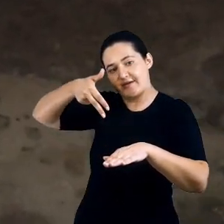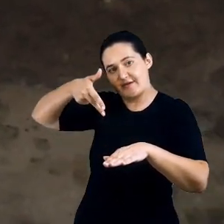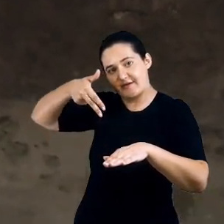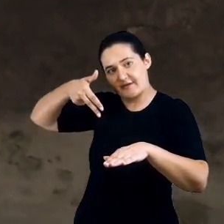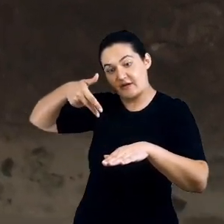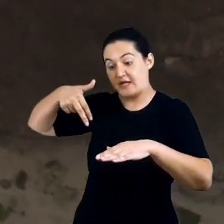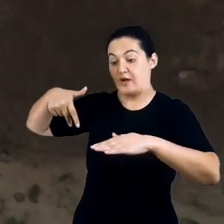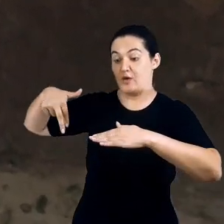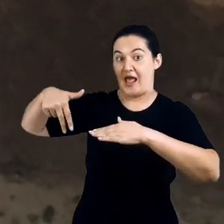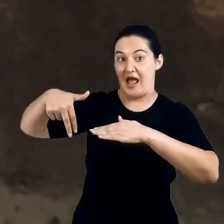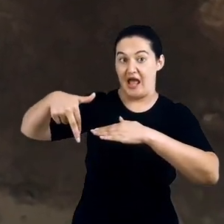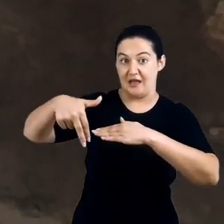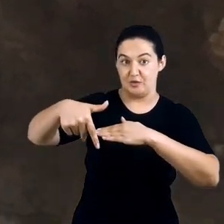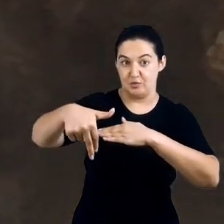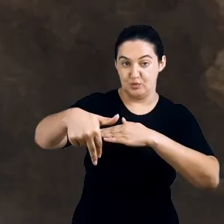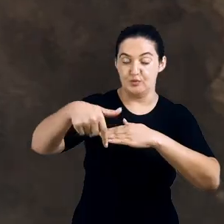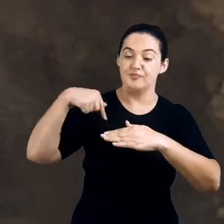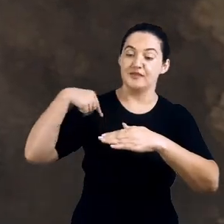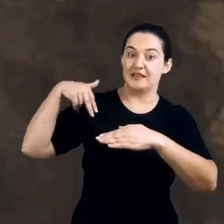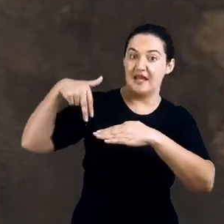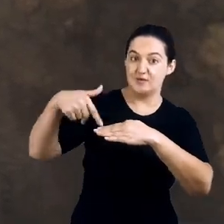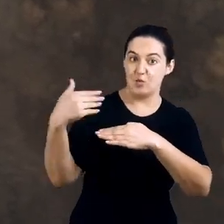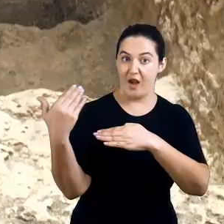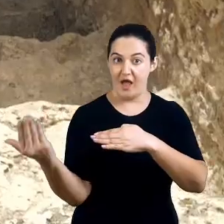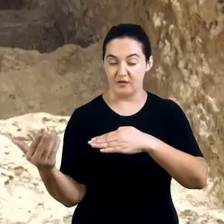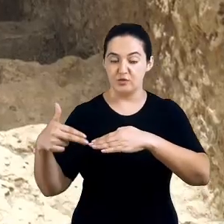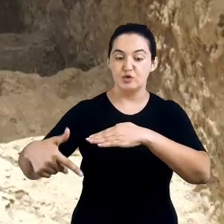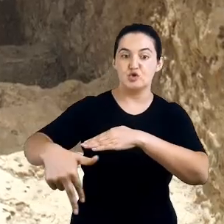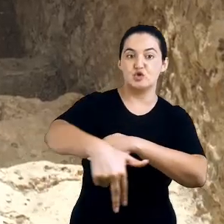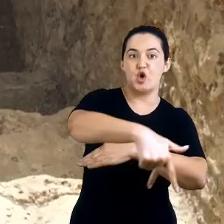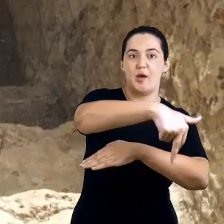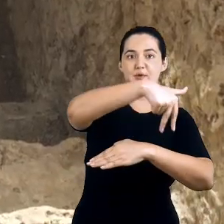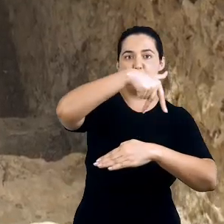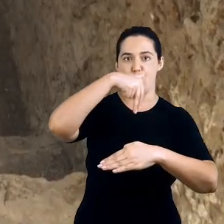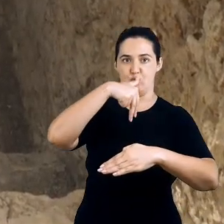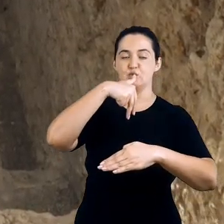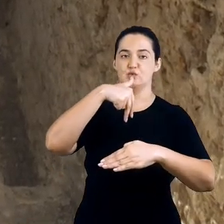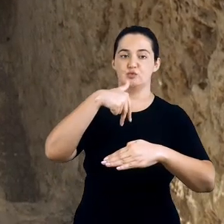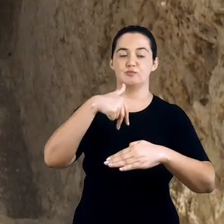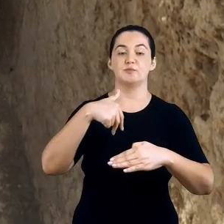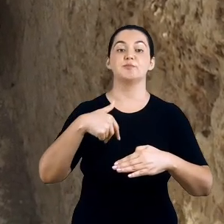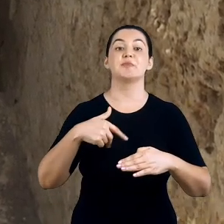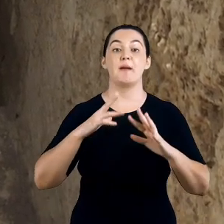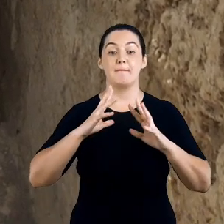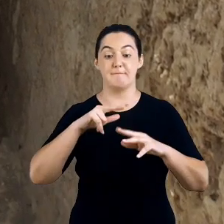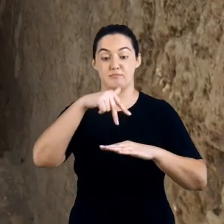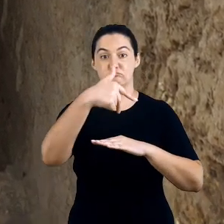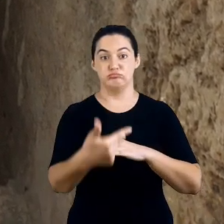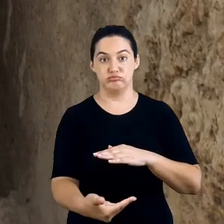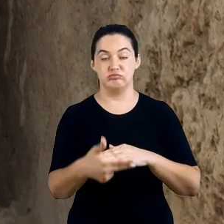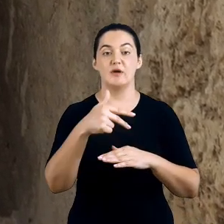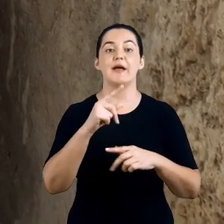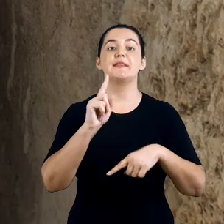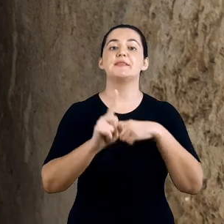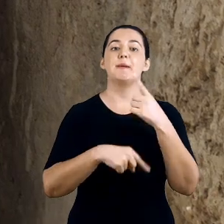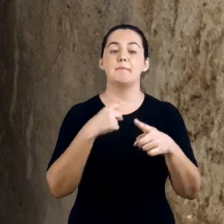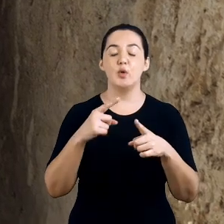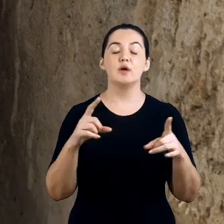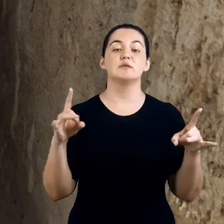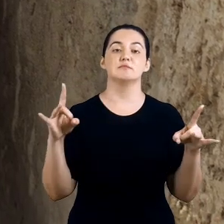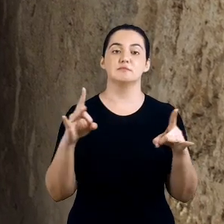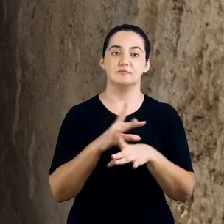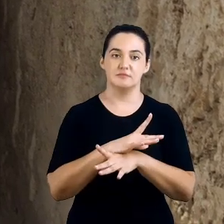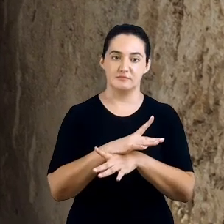aqui. Ele descia por um lado e subia pelo outro. Efetivamente, a purificação só haveria de